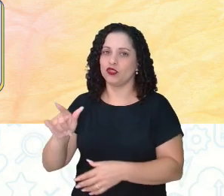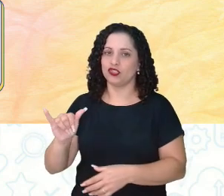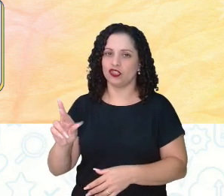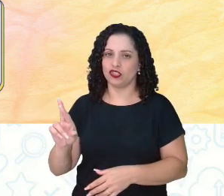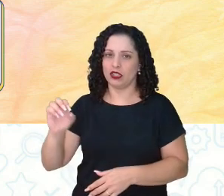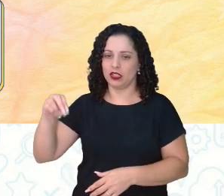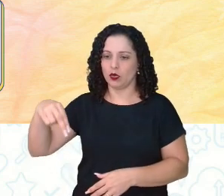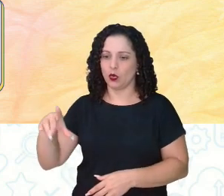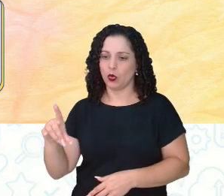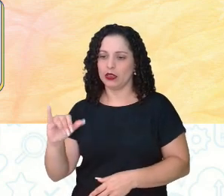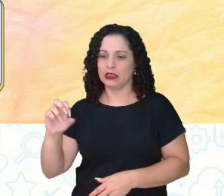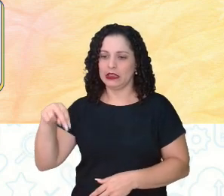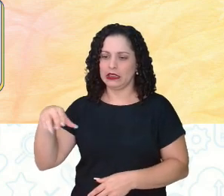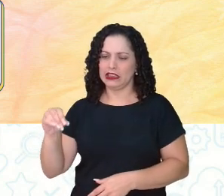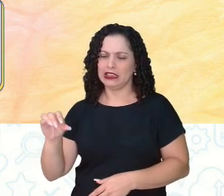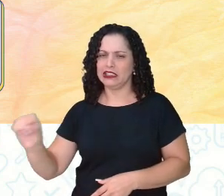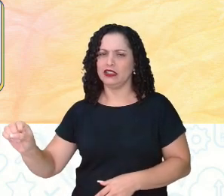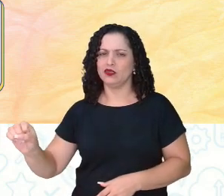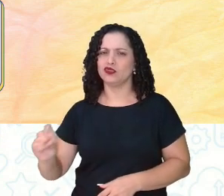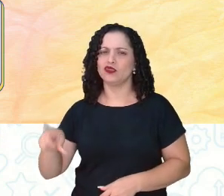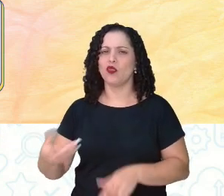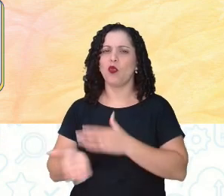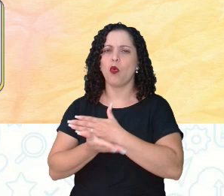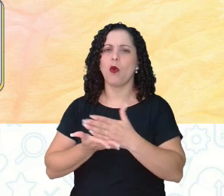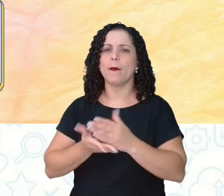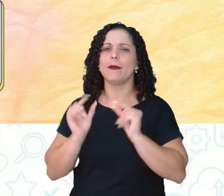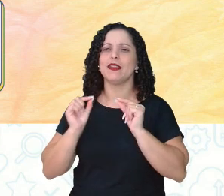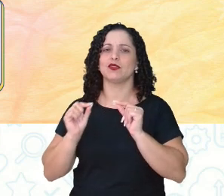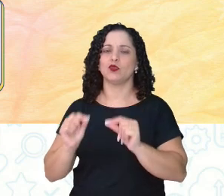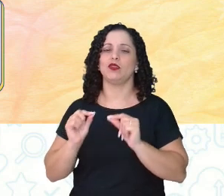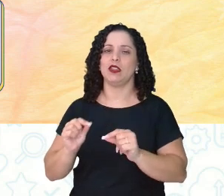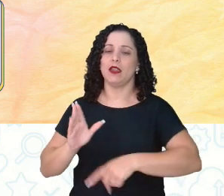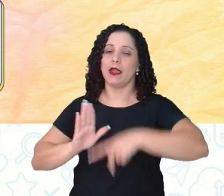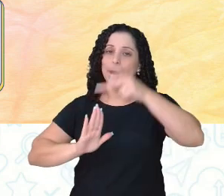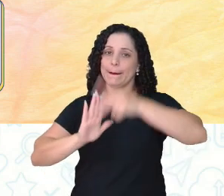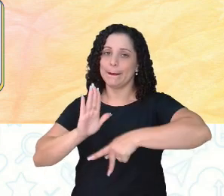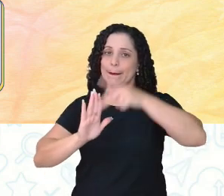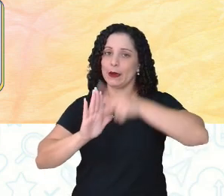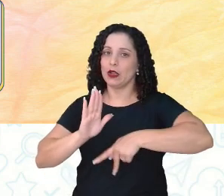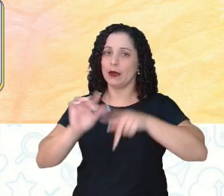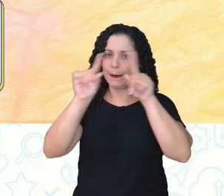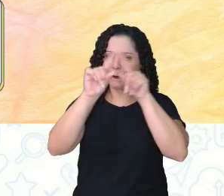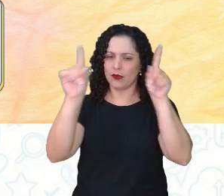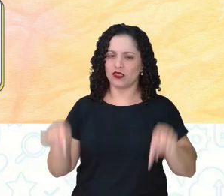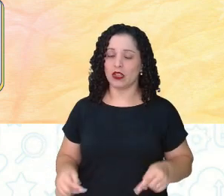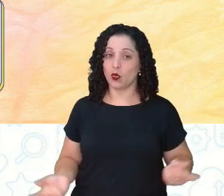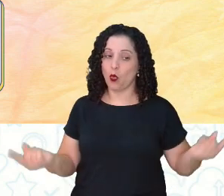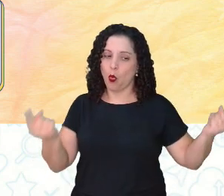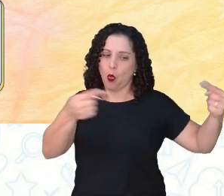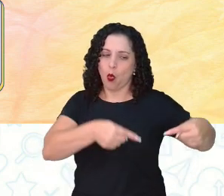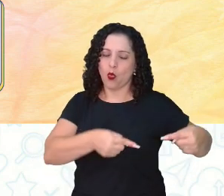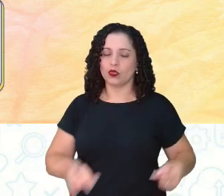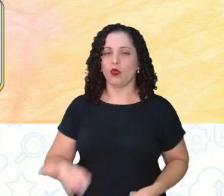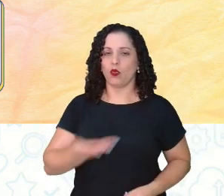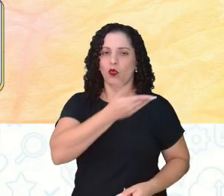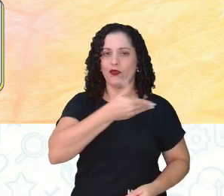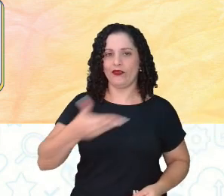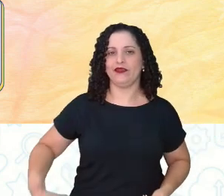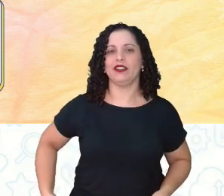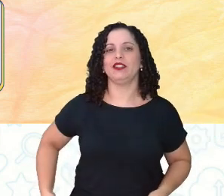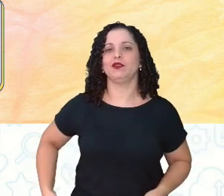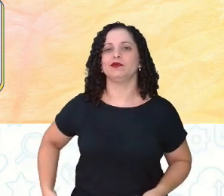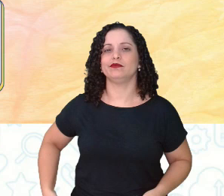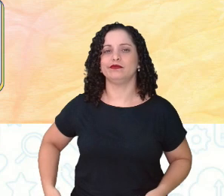seus negócios, iniciam uma campanha contra o governo de Robespierre. Então, derrubam o governo de